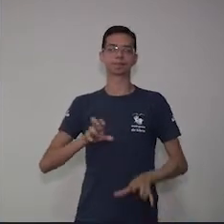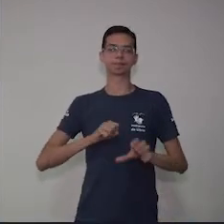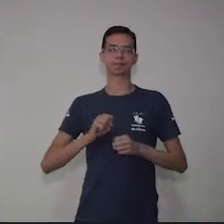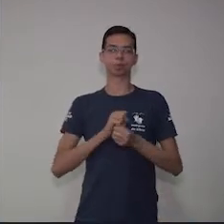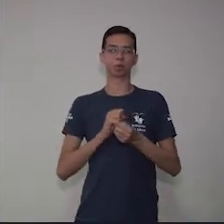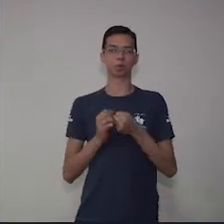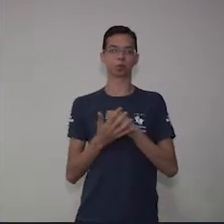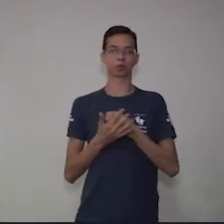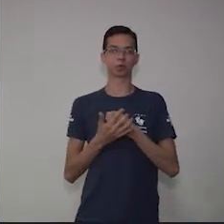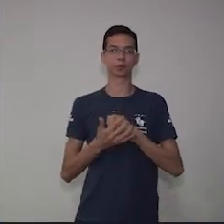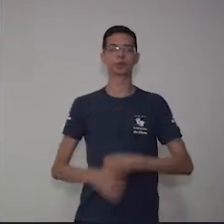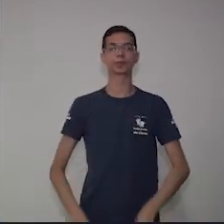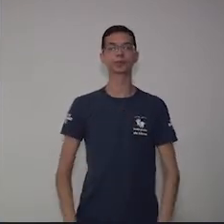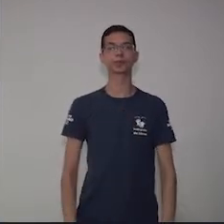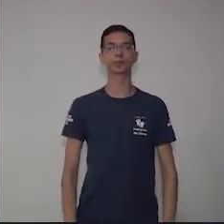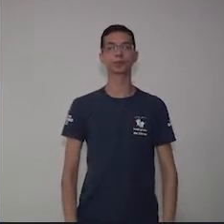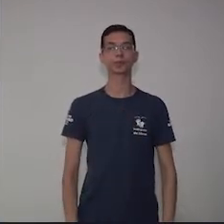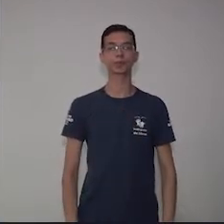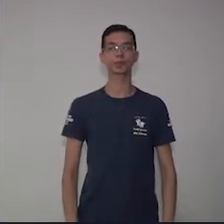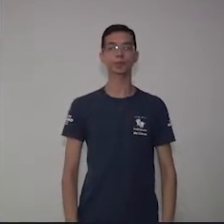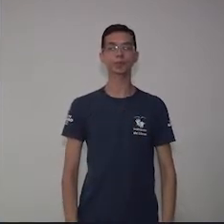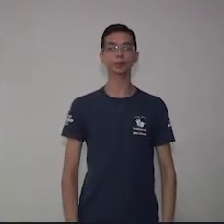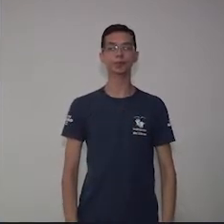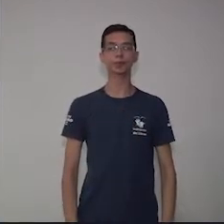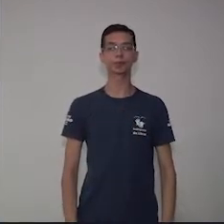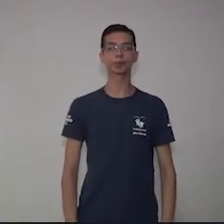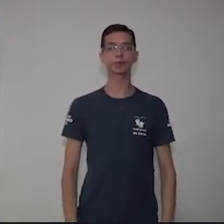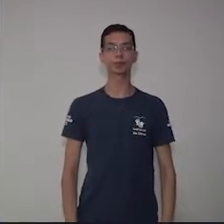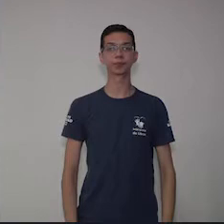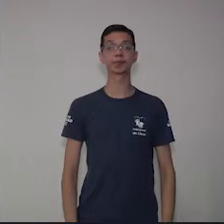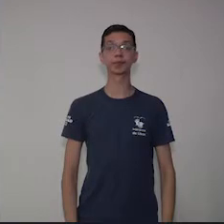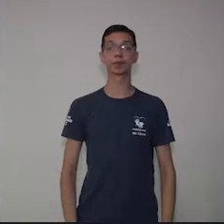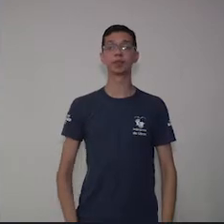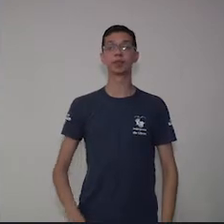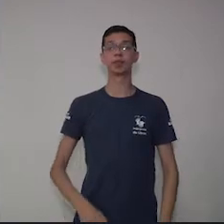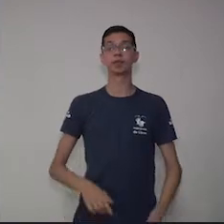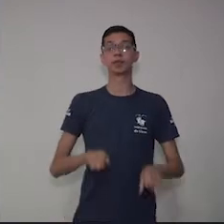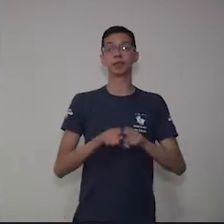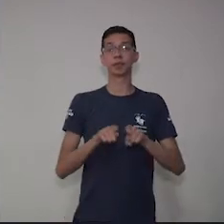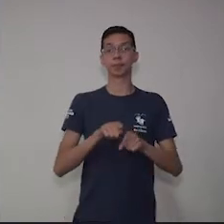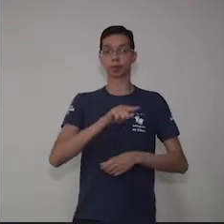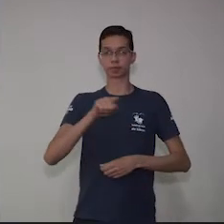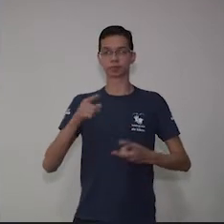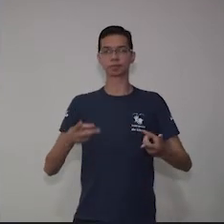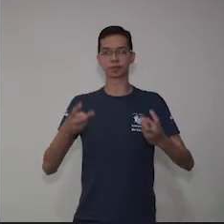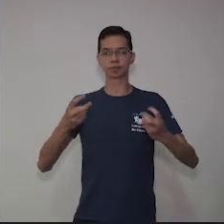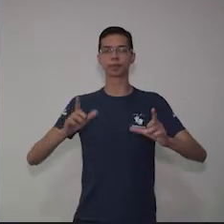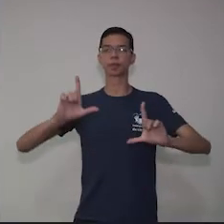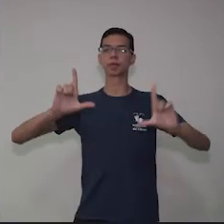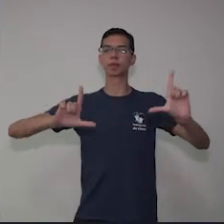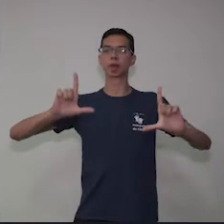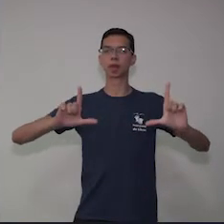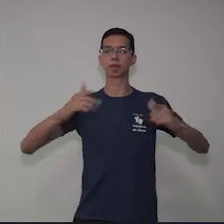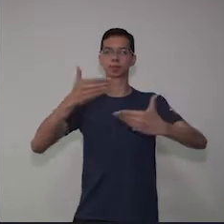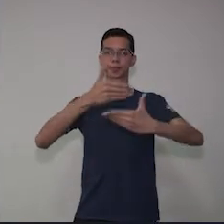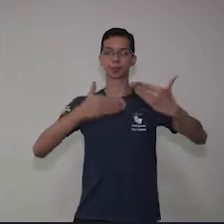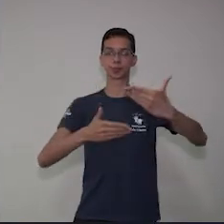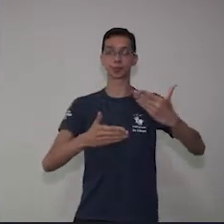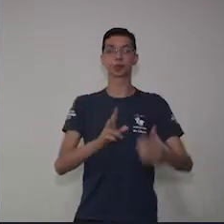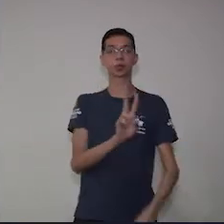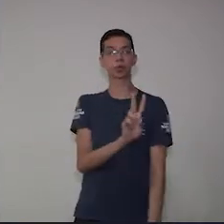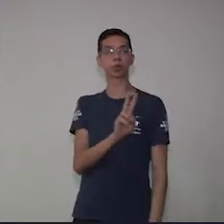né? Com um intervalo de confiança, vocês também podem ver na próxima tela, desde quando